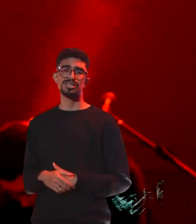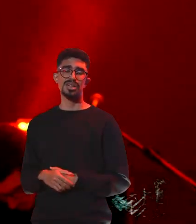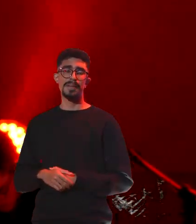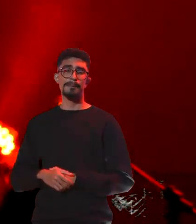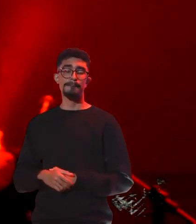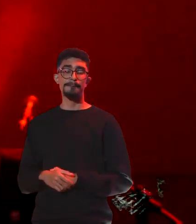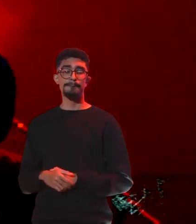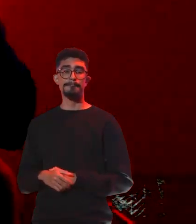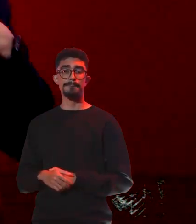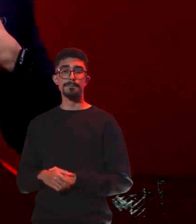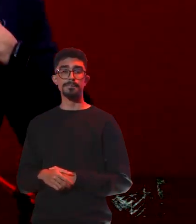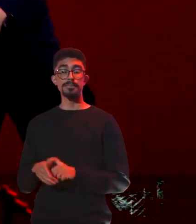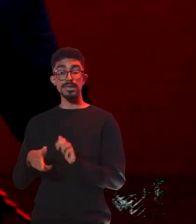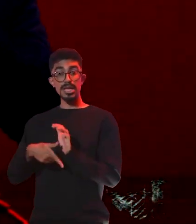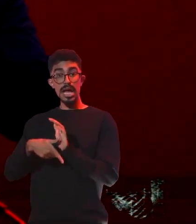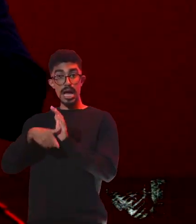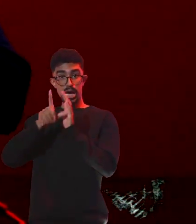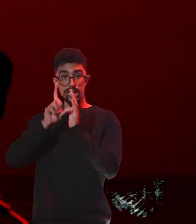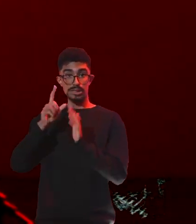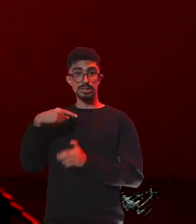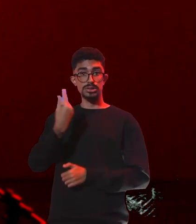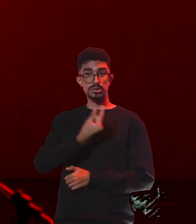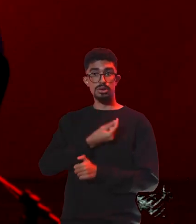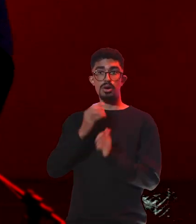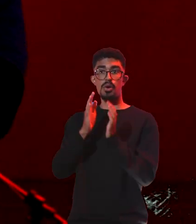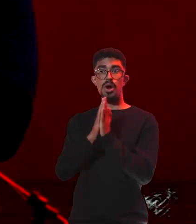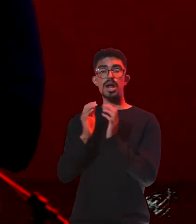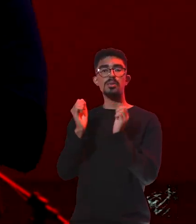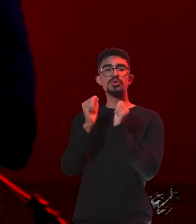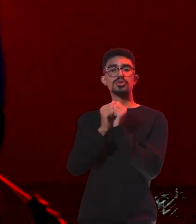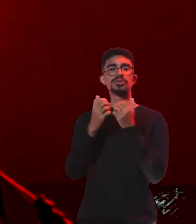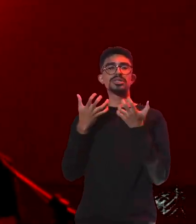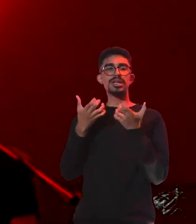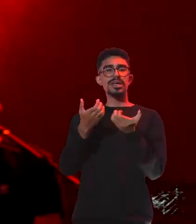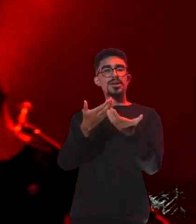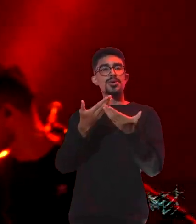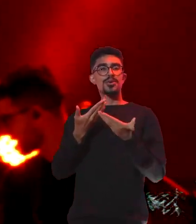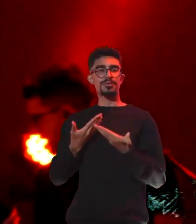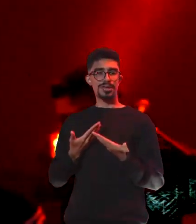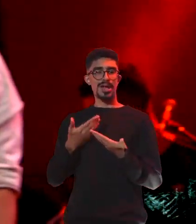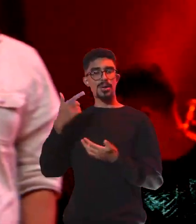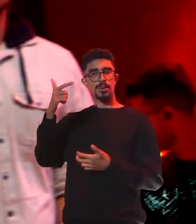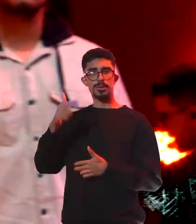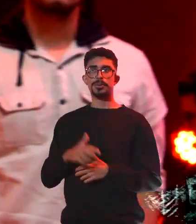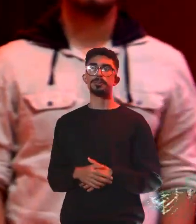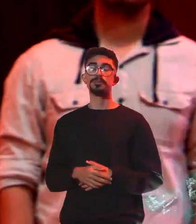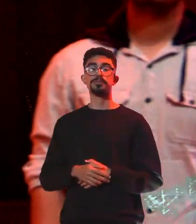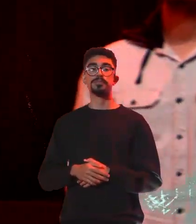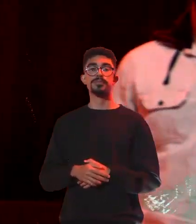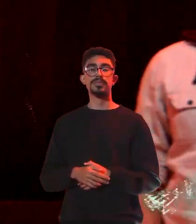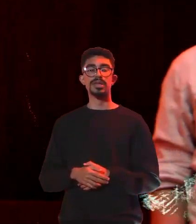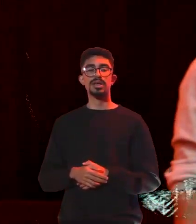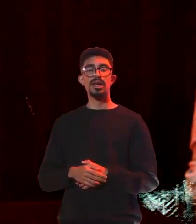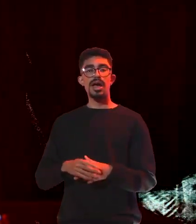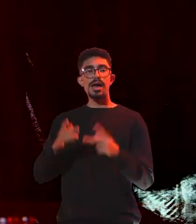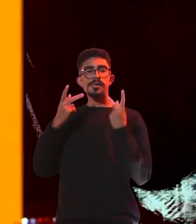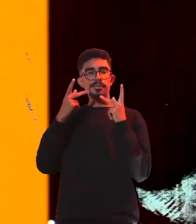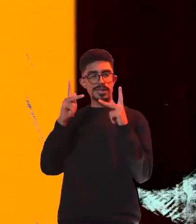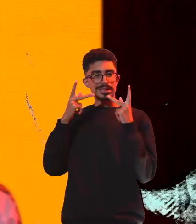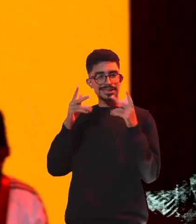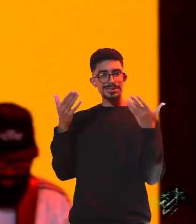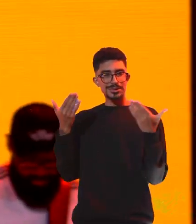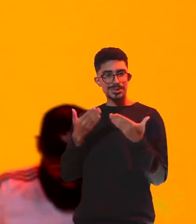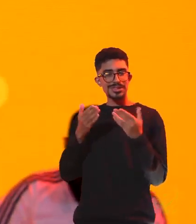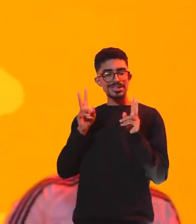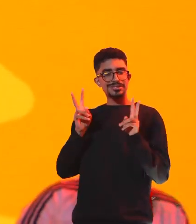Antes da gente orar, eu queria fazer outro convite. A mensagem de hoje fala de uma vida diferente, porque não por causa de um monte de